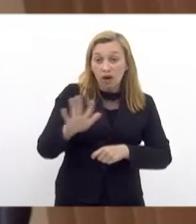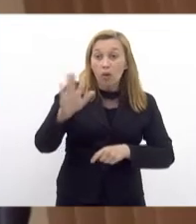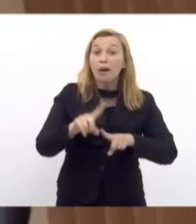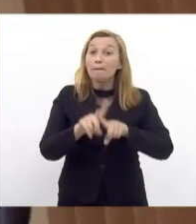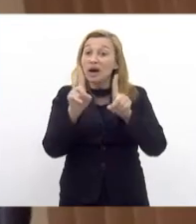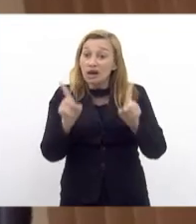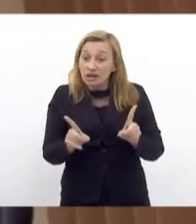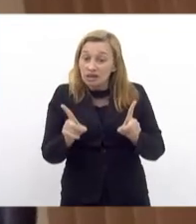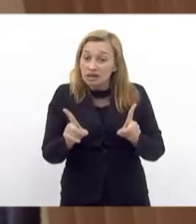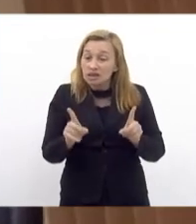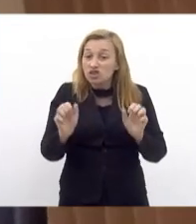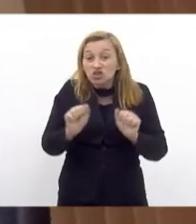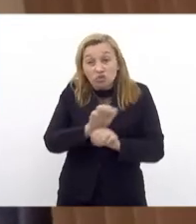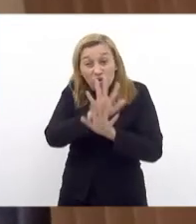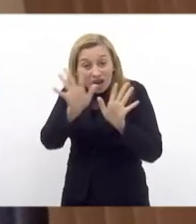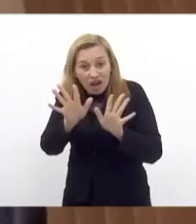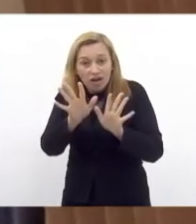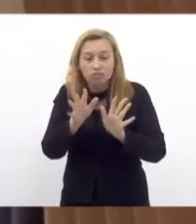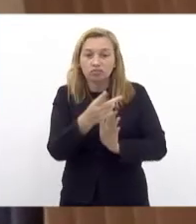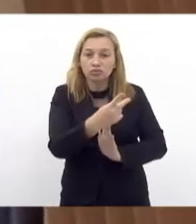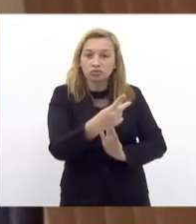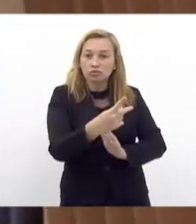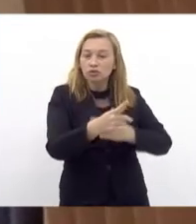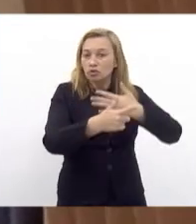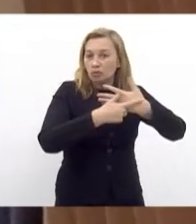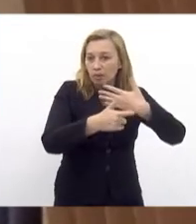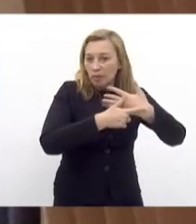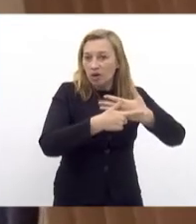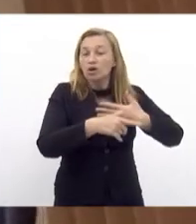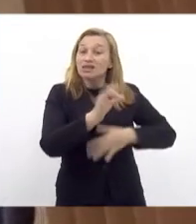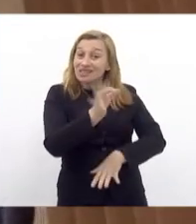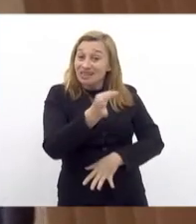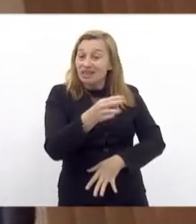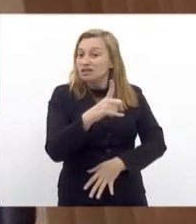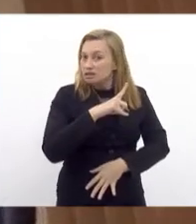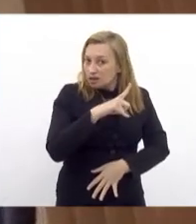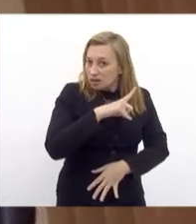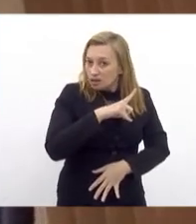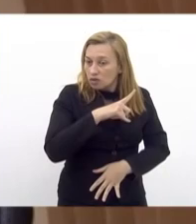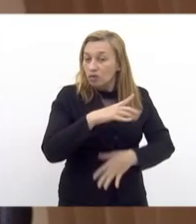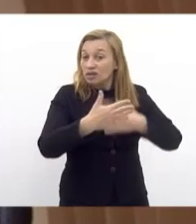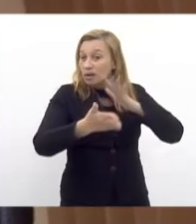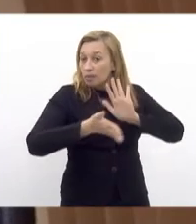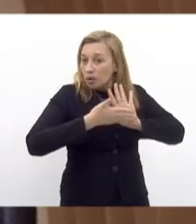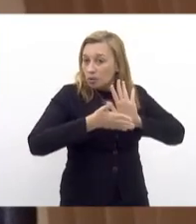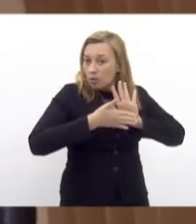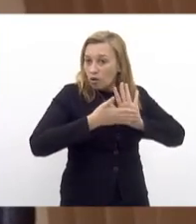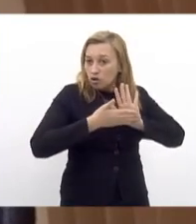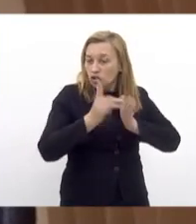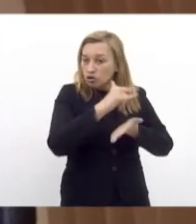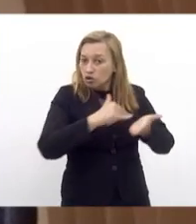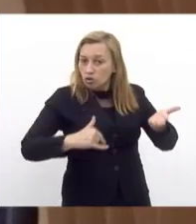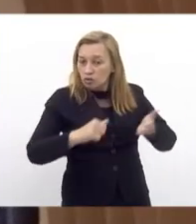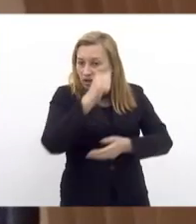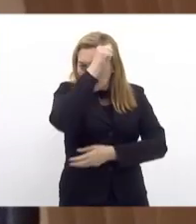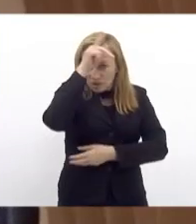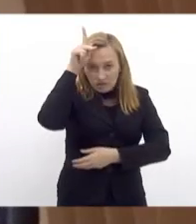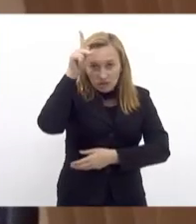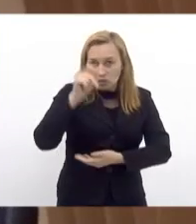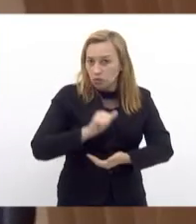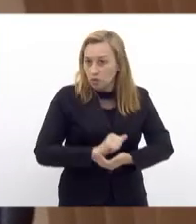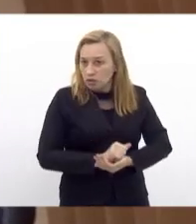mas deixando clara a sua vocação. Eu tenho convicção que, com essa proposta colocada no documento da Prefeitura